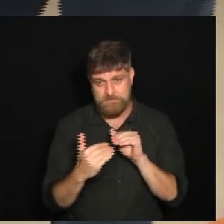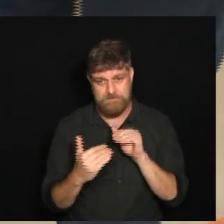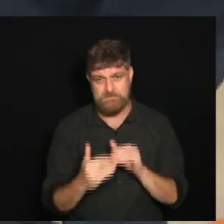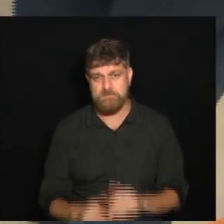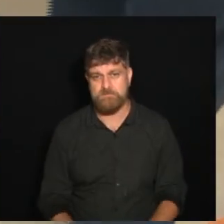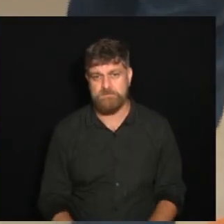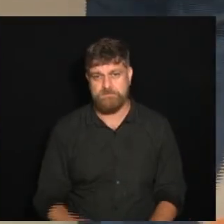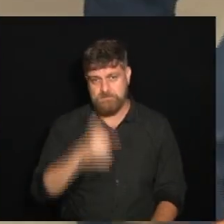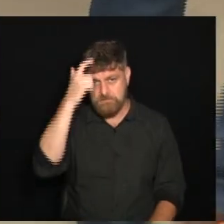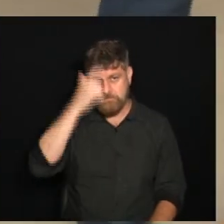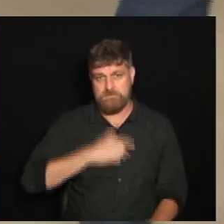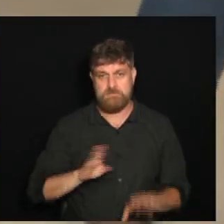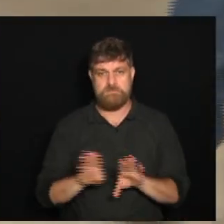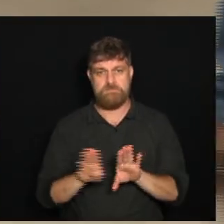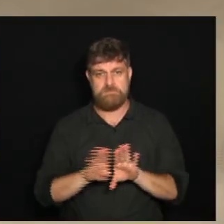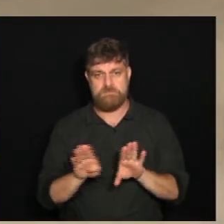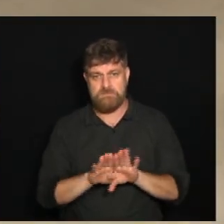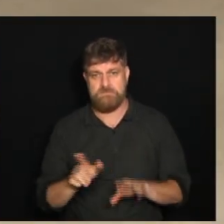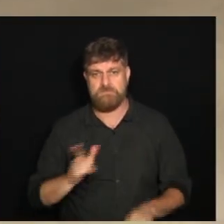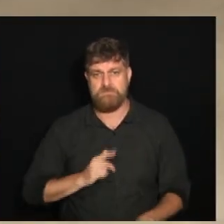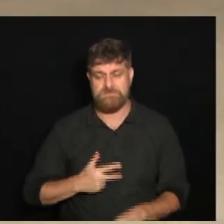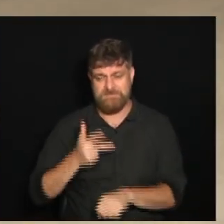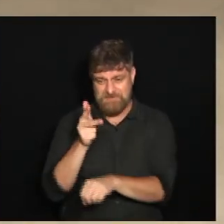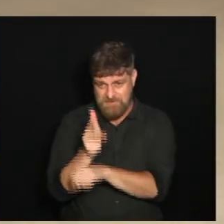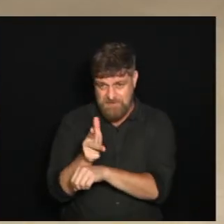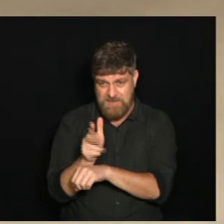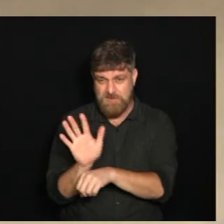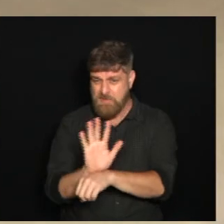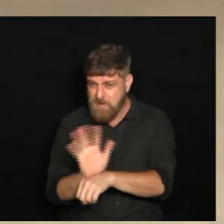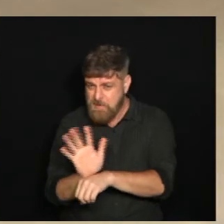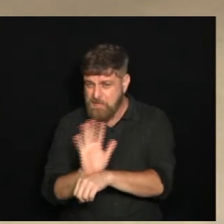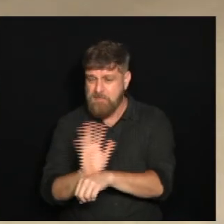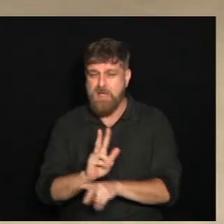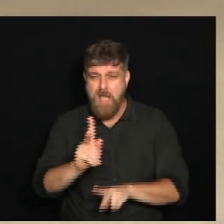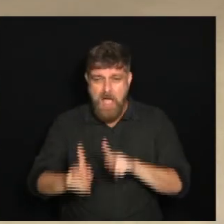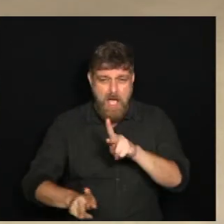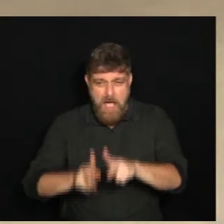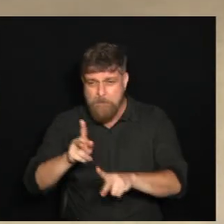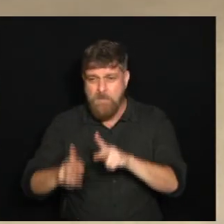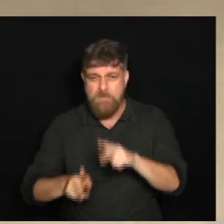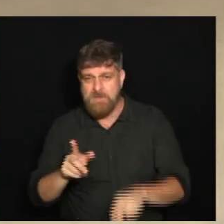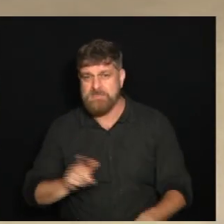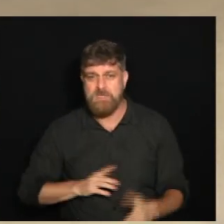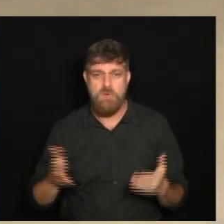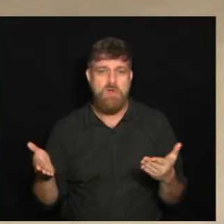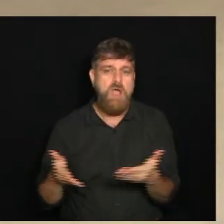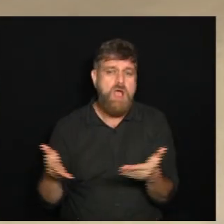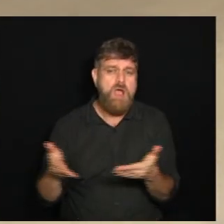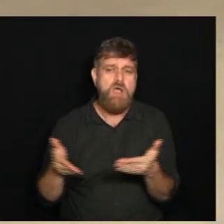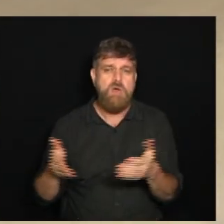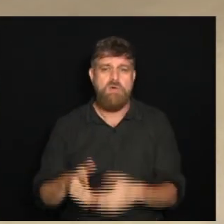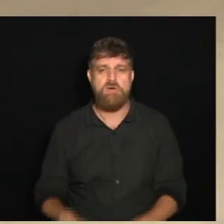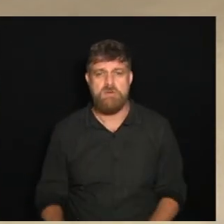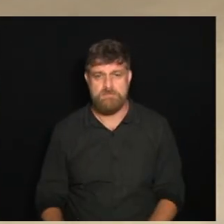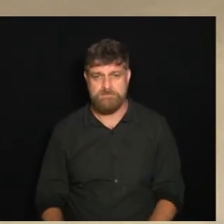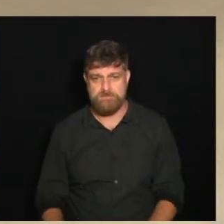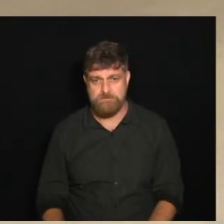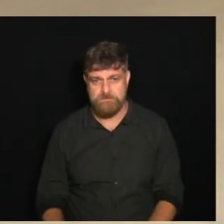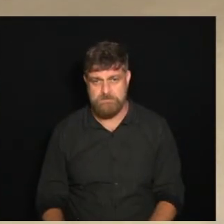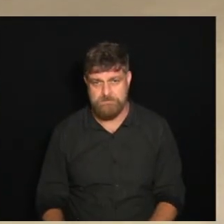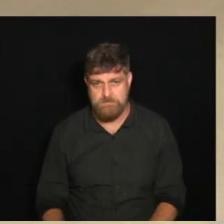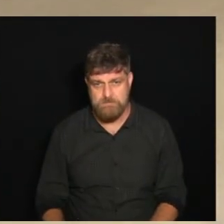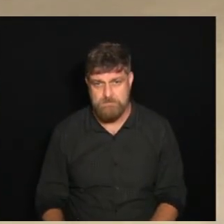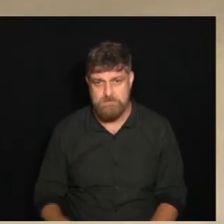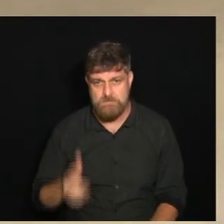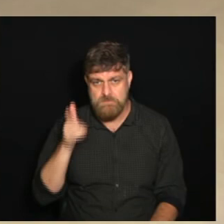eu recebi alguns vídeos da população agora contemplada